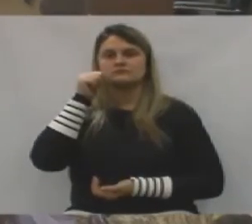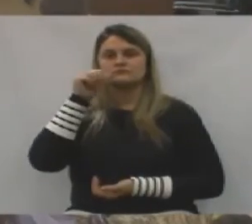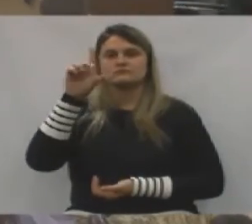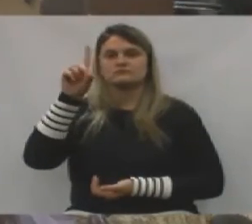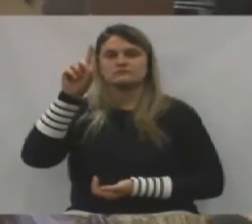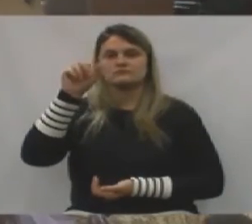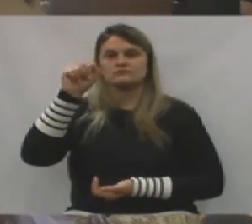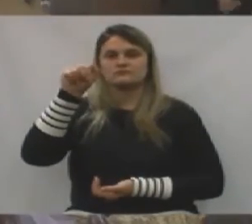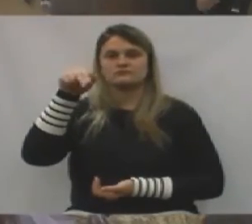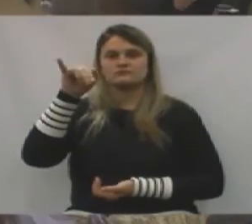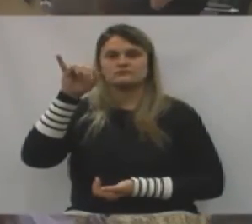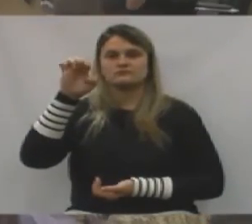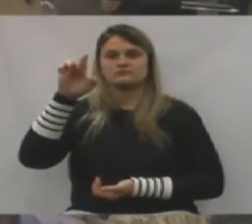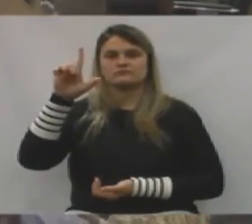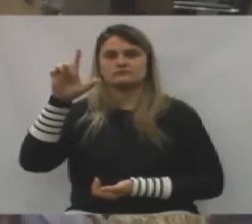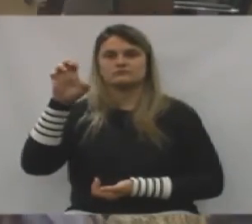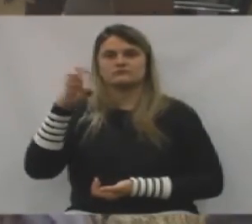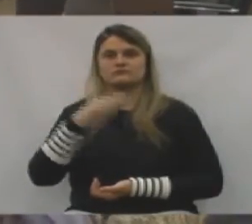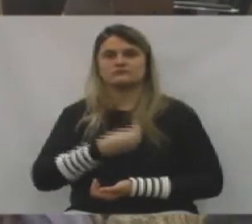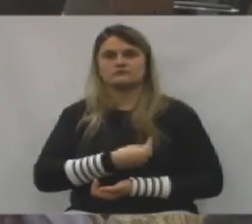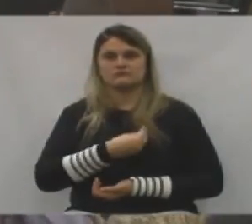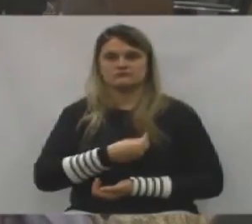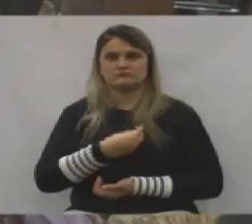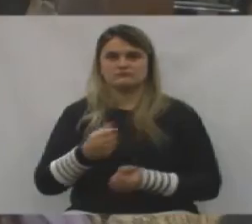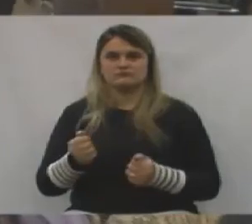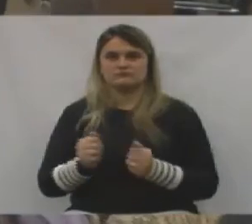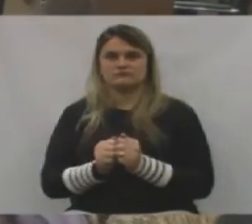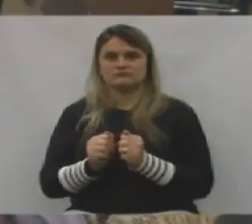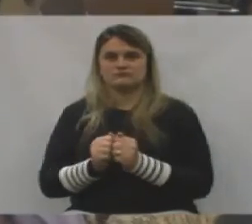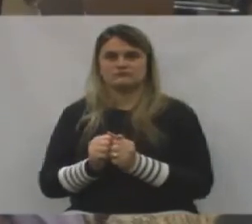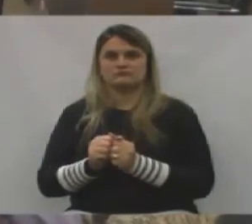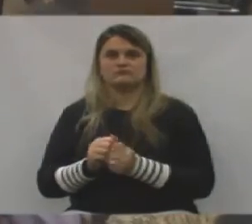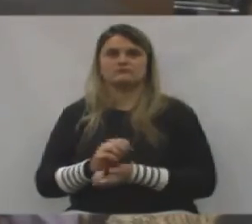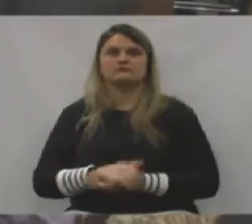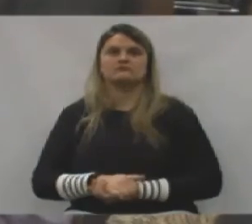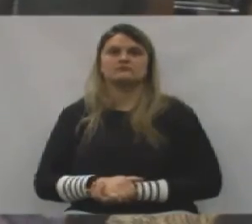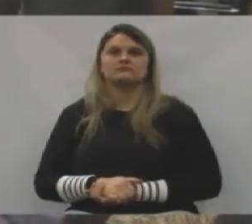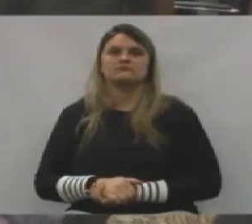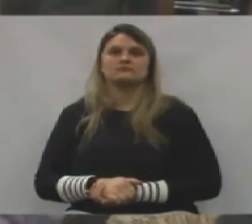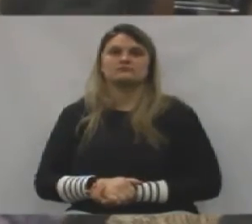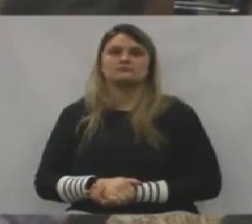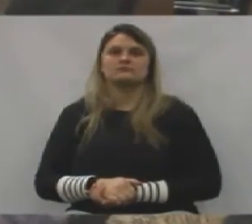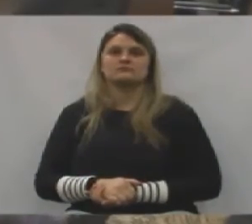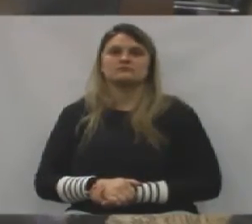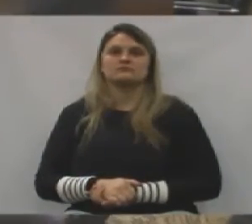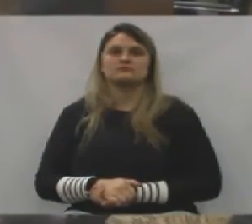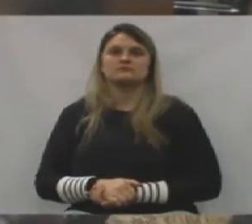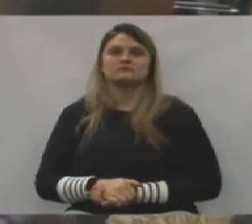Daniele, por gentileza também, vem aqui na frente para tirar essa foto junto.